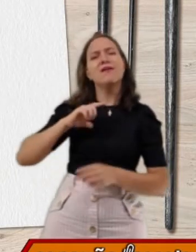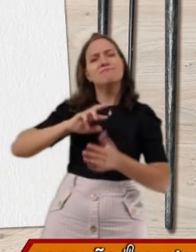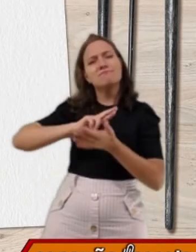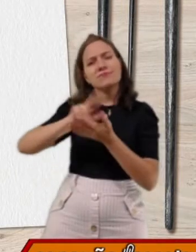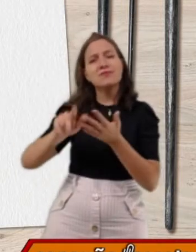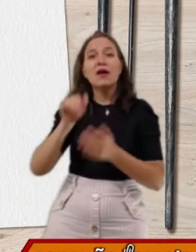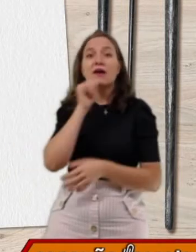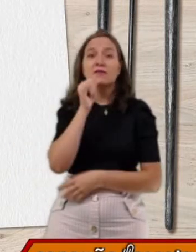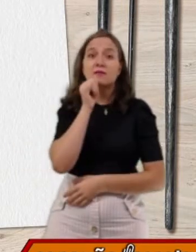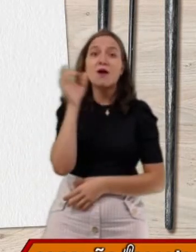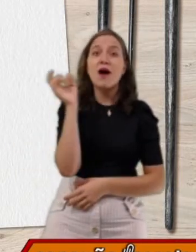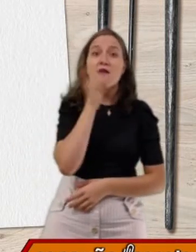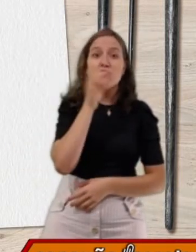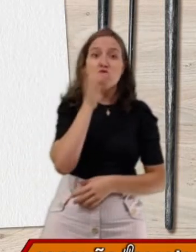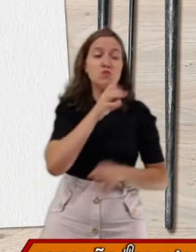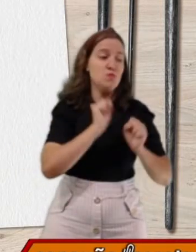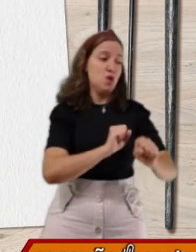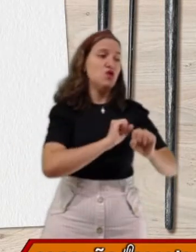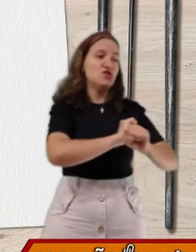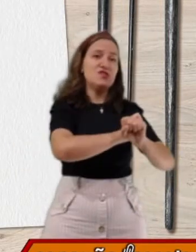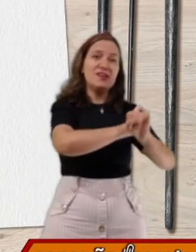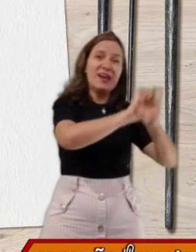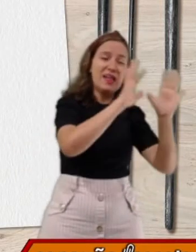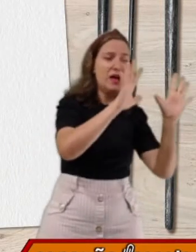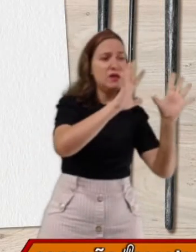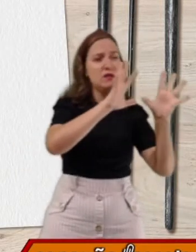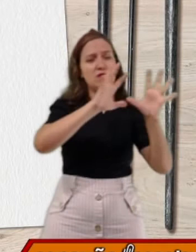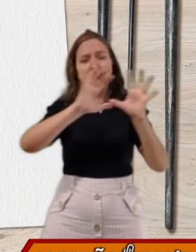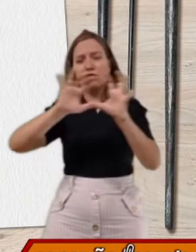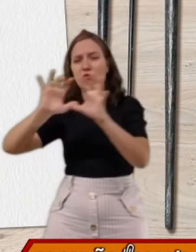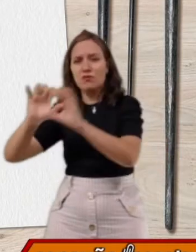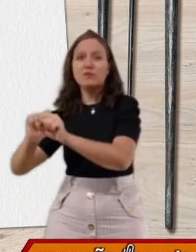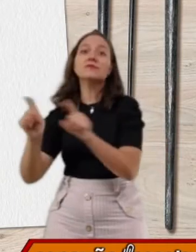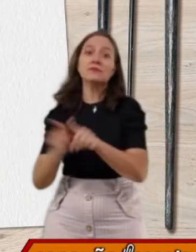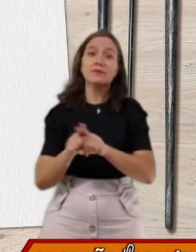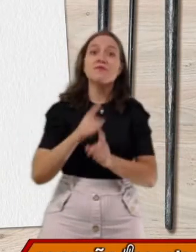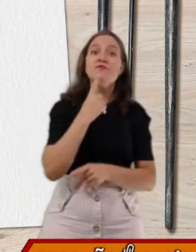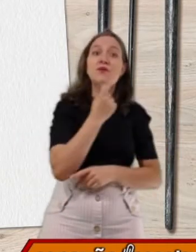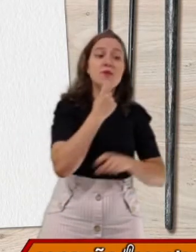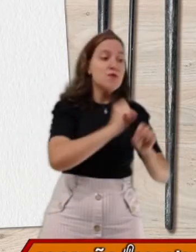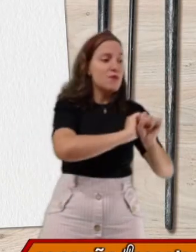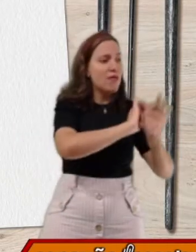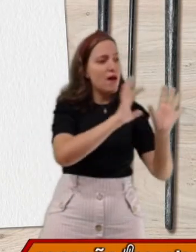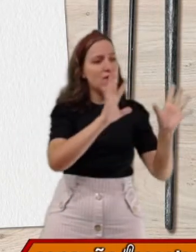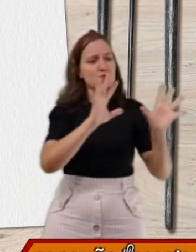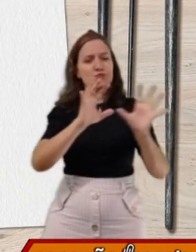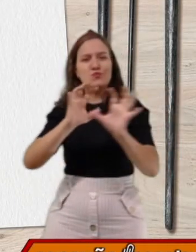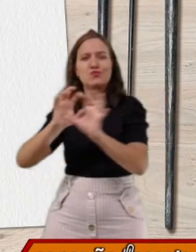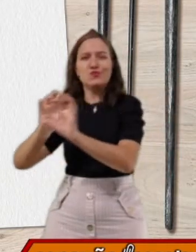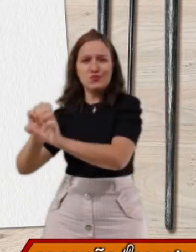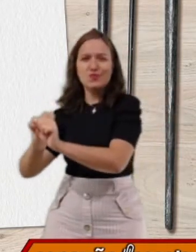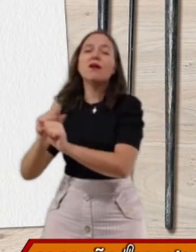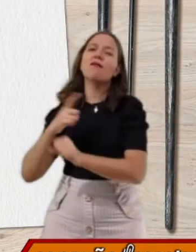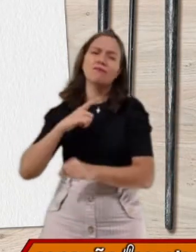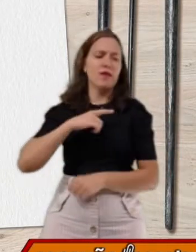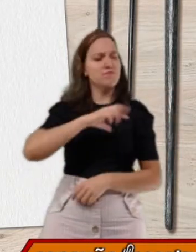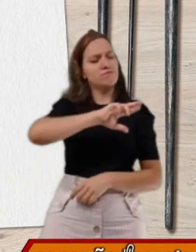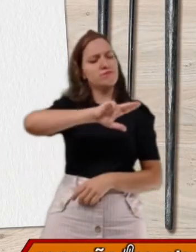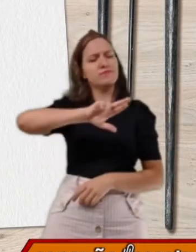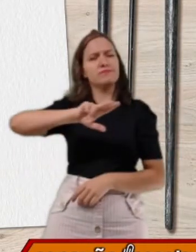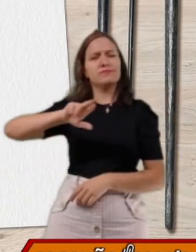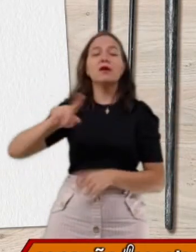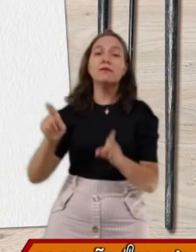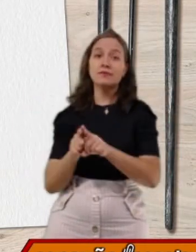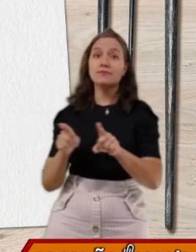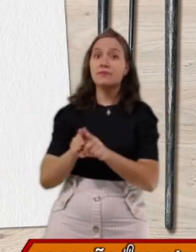azul vai do azul escuro até o clarinho o vermelho vai do escuro até o clarinho e aqui a gente precisa trabalhar a